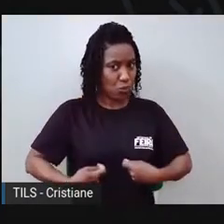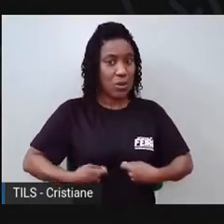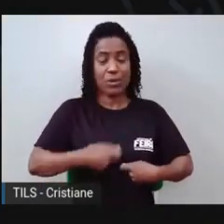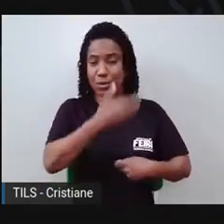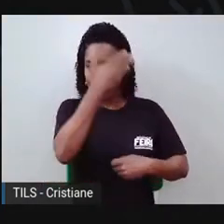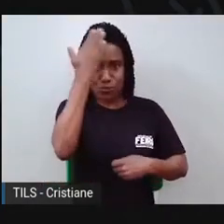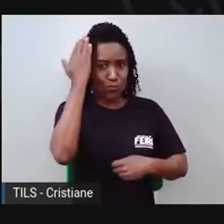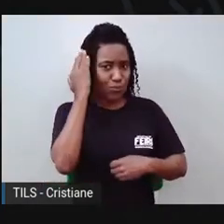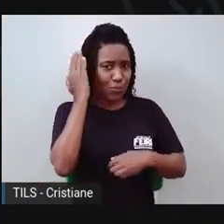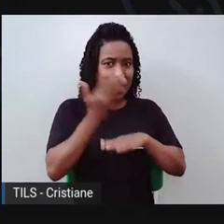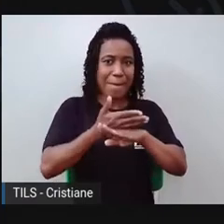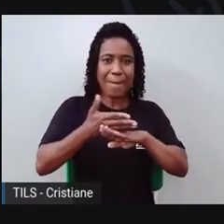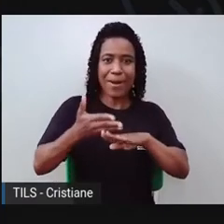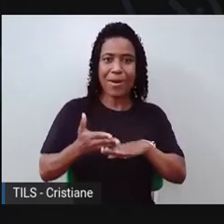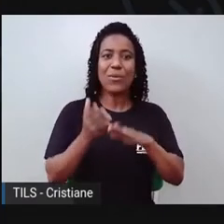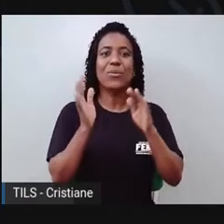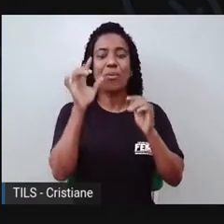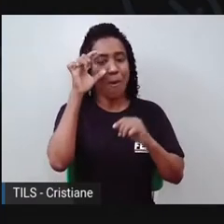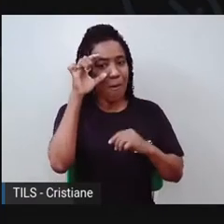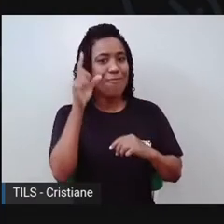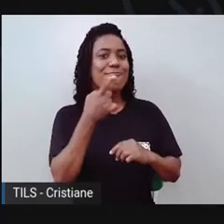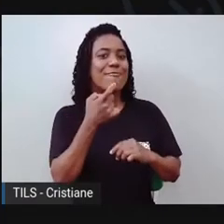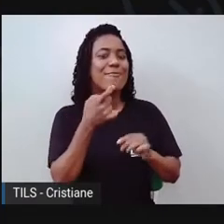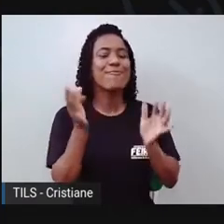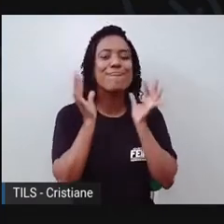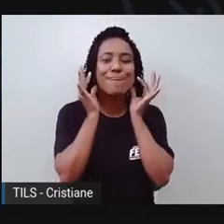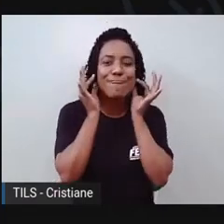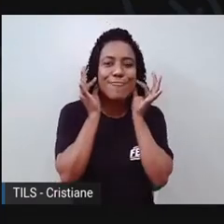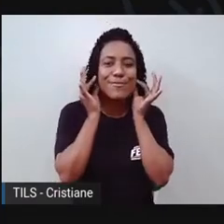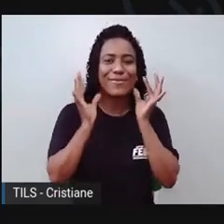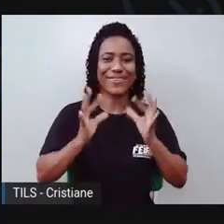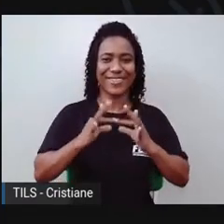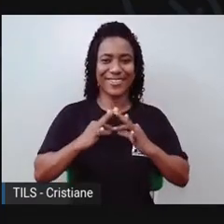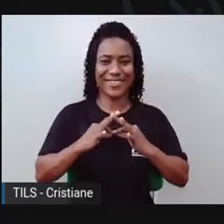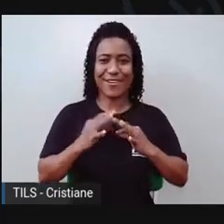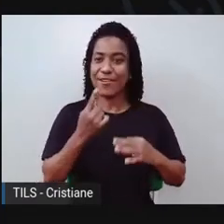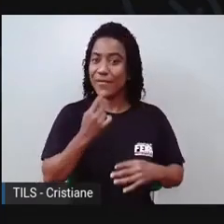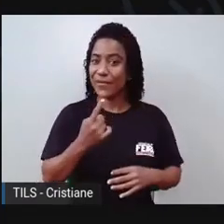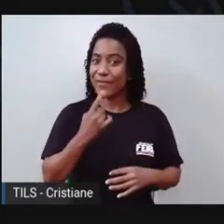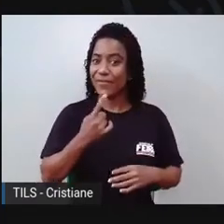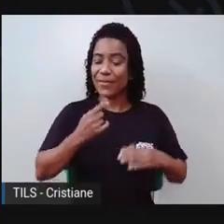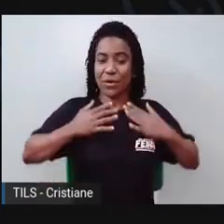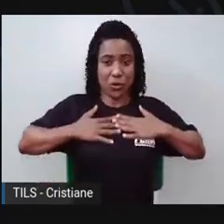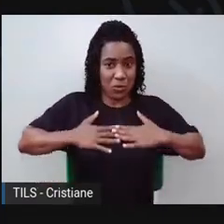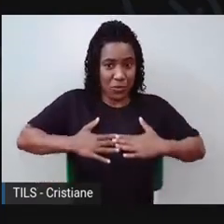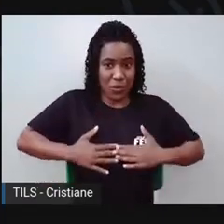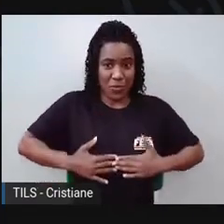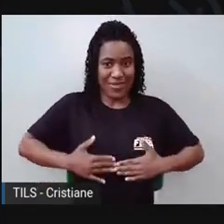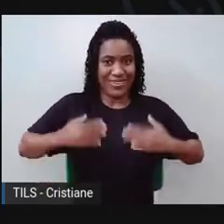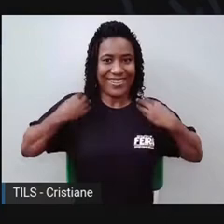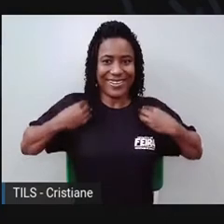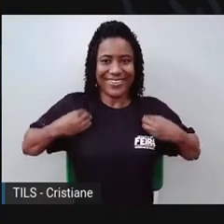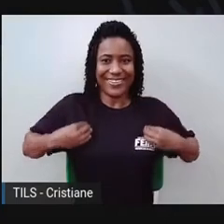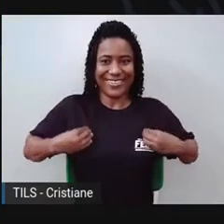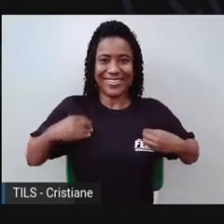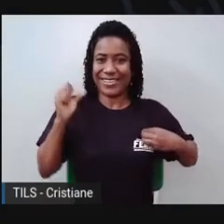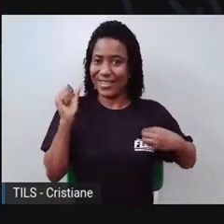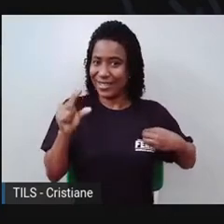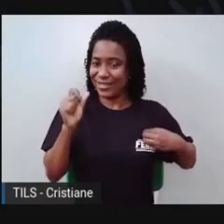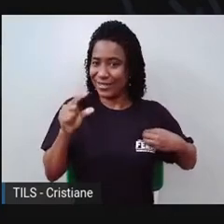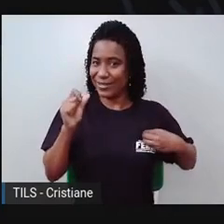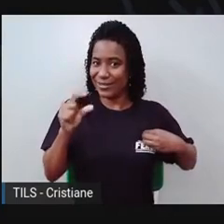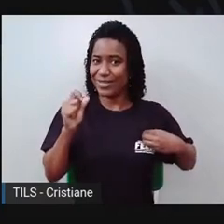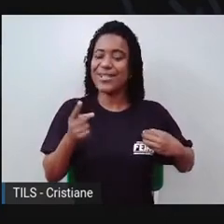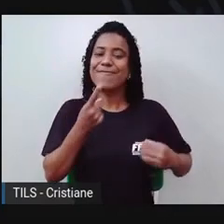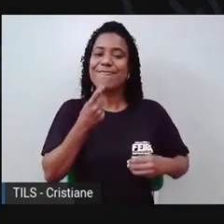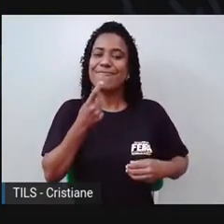vermelho, uns brinquinhos vermelhos, um colarzinho. Estou com um avental azul, que também tem